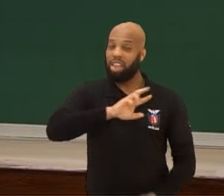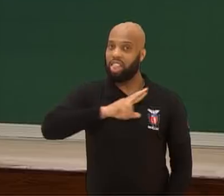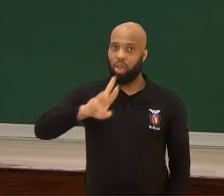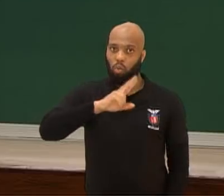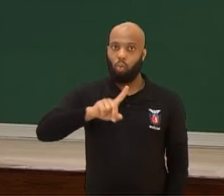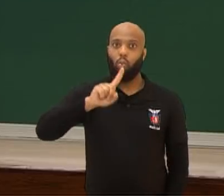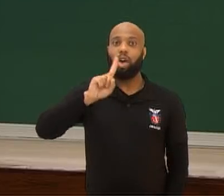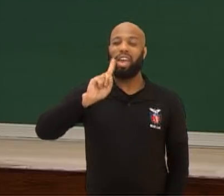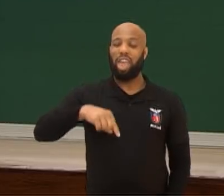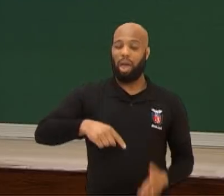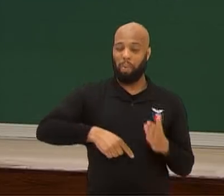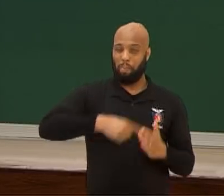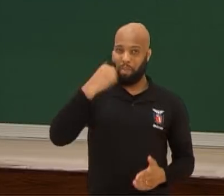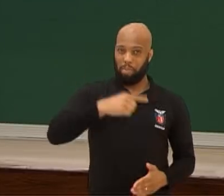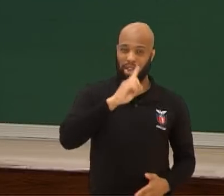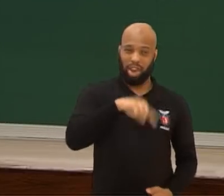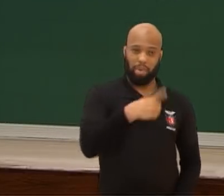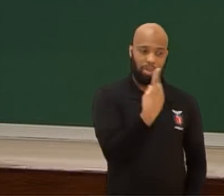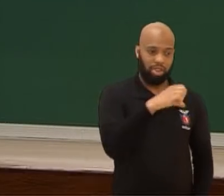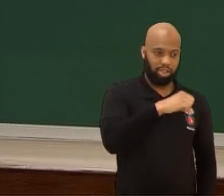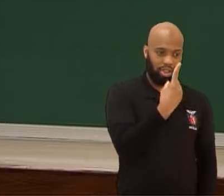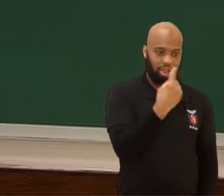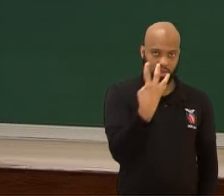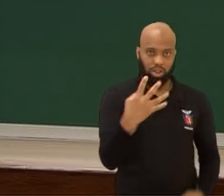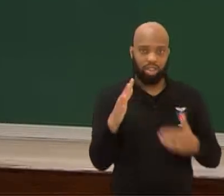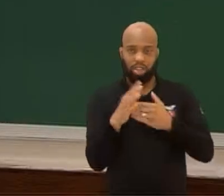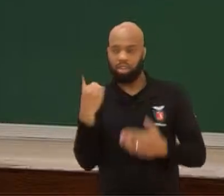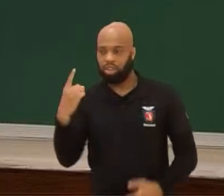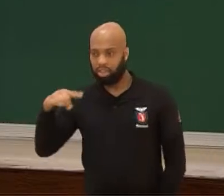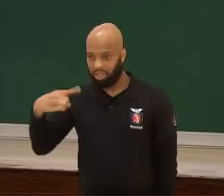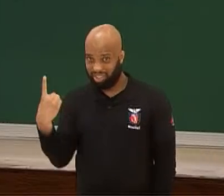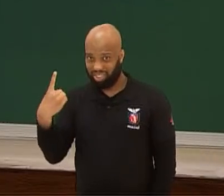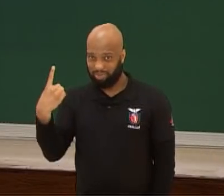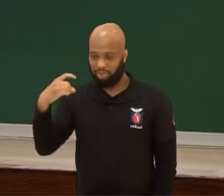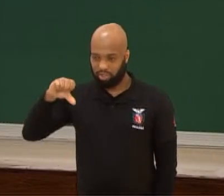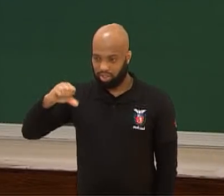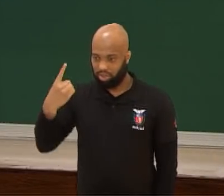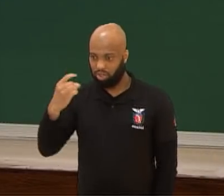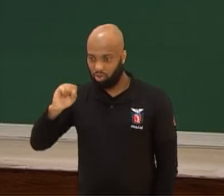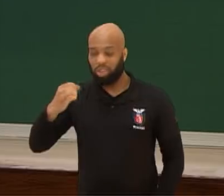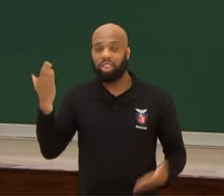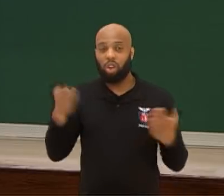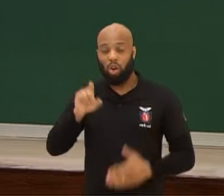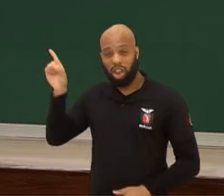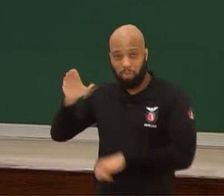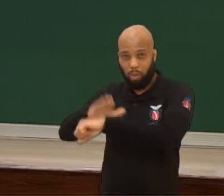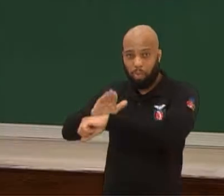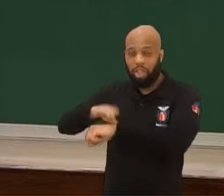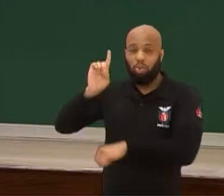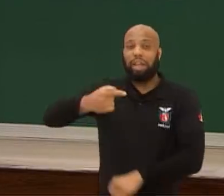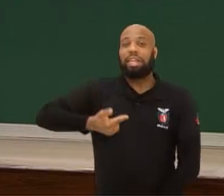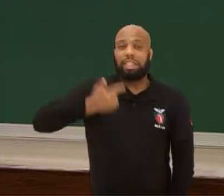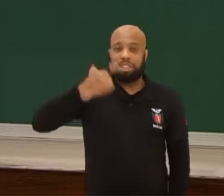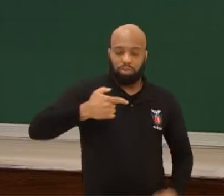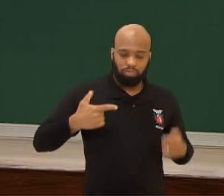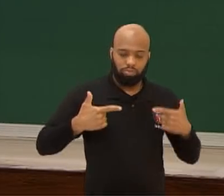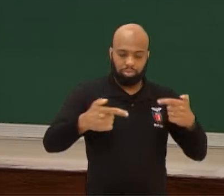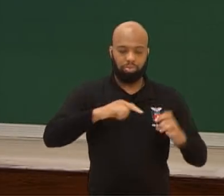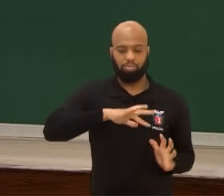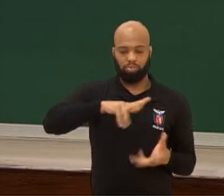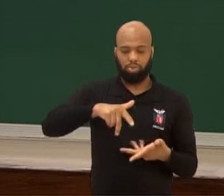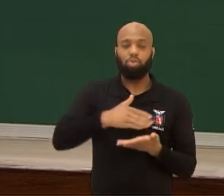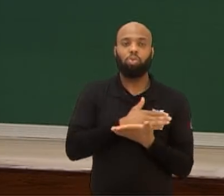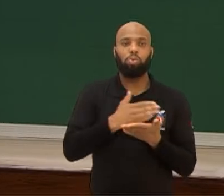Primeira Guerra aconteceu de 1914 a 1918. Esse momento aqui é a Segunda Guerra Mundial, que teve início